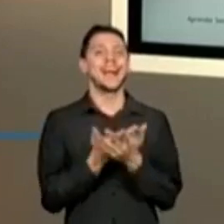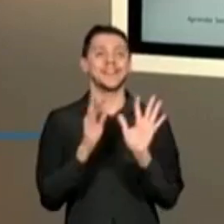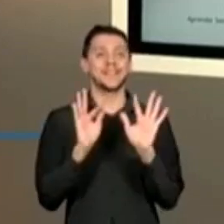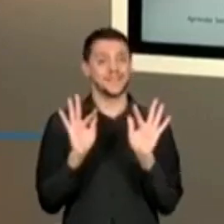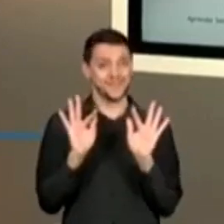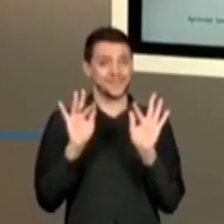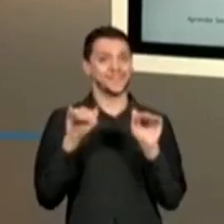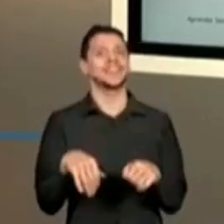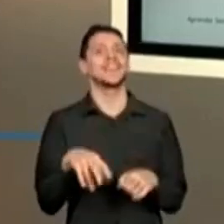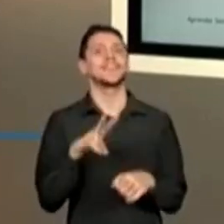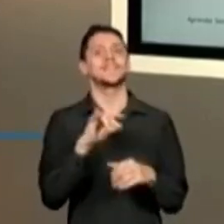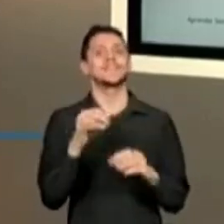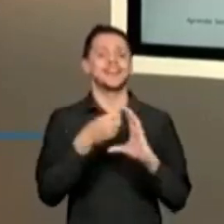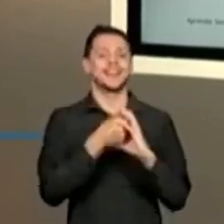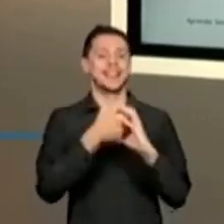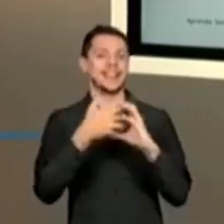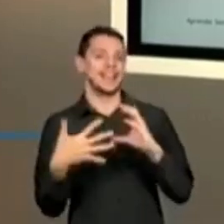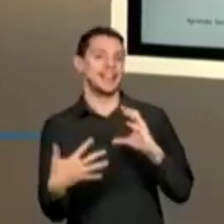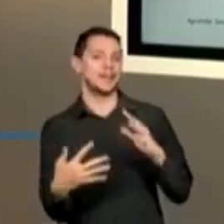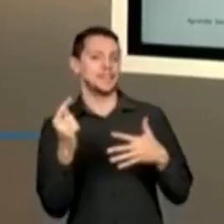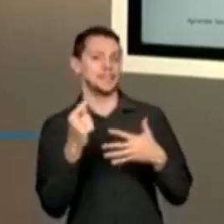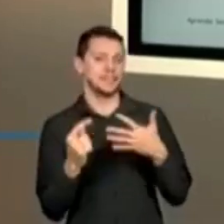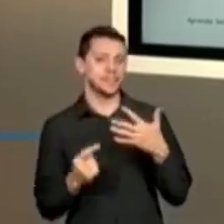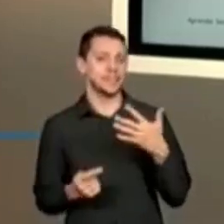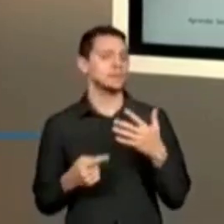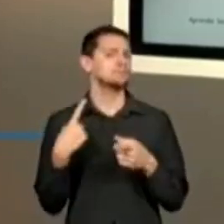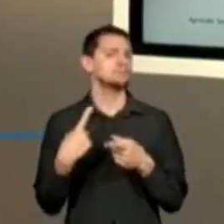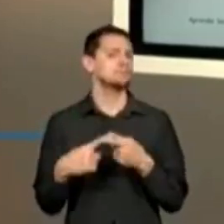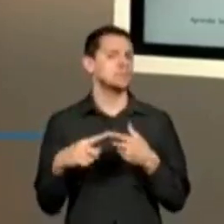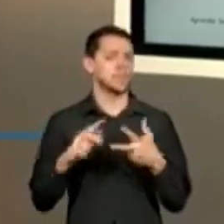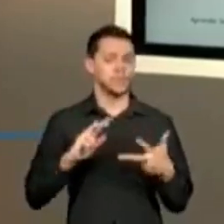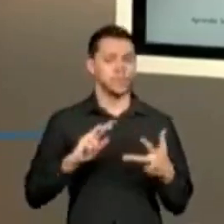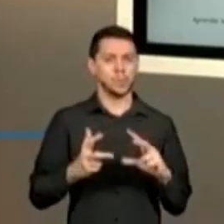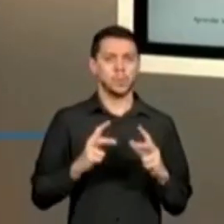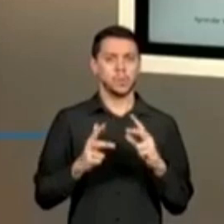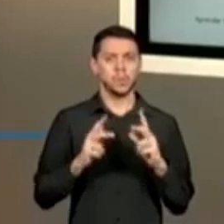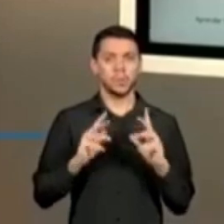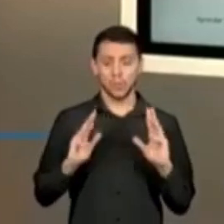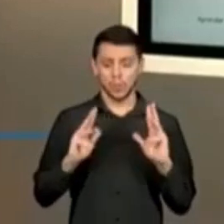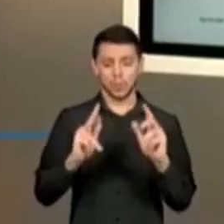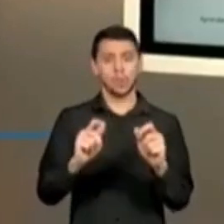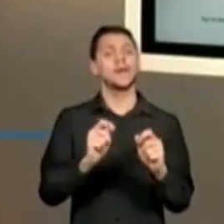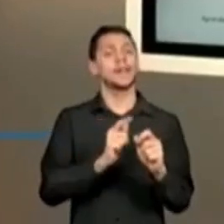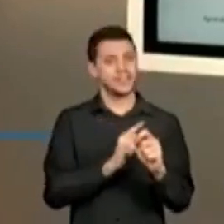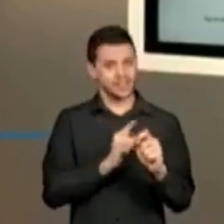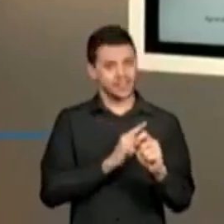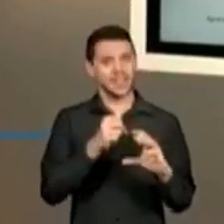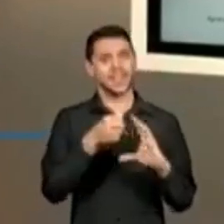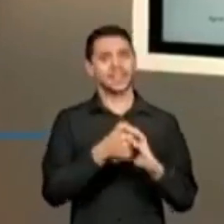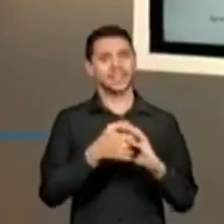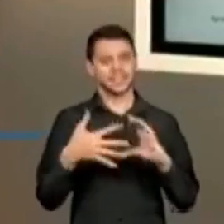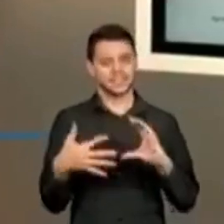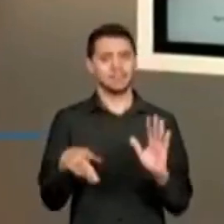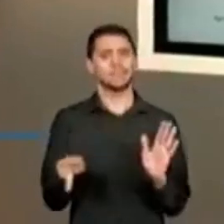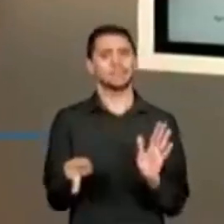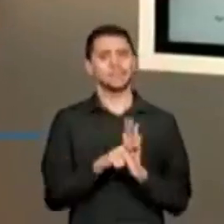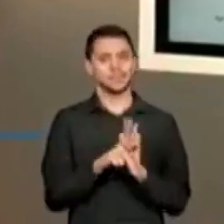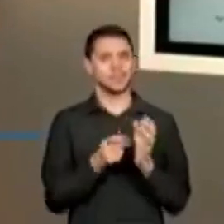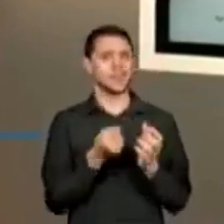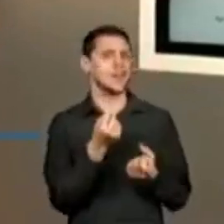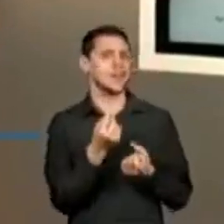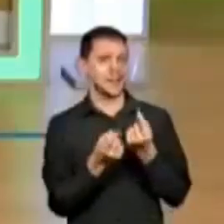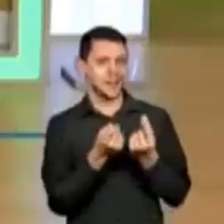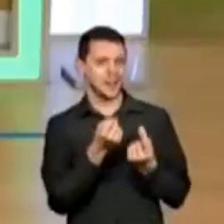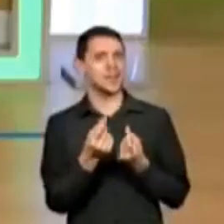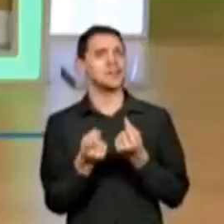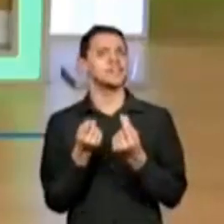algumas características. Porque, sim, todas as figuras geométricas, elas têm algumas características particulares. Algo que é só dela.